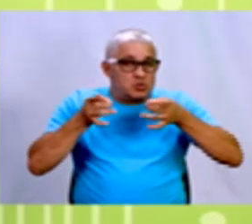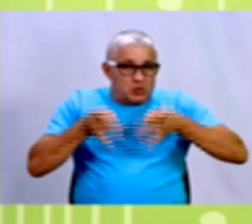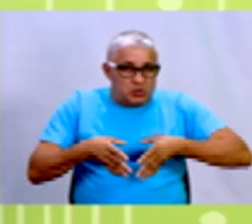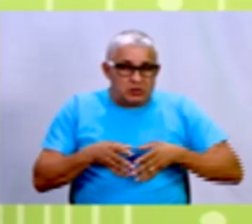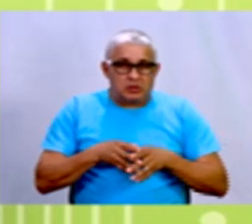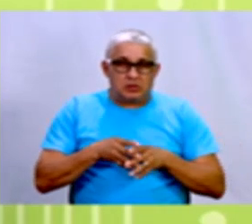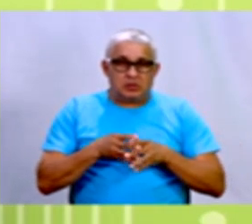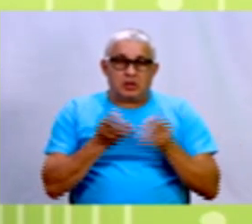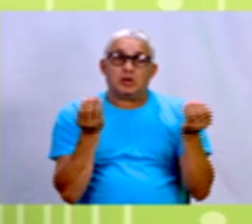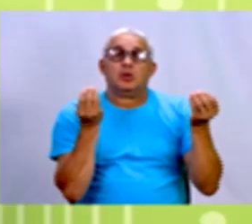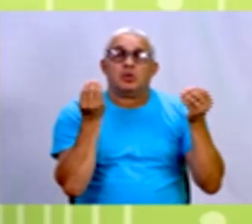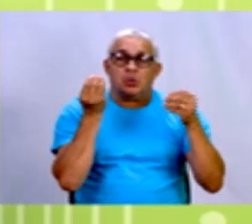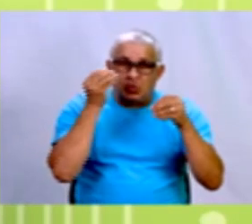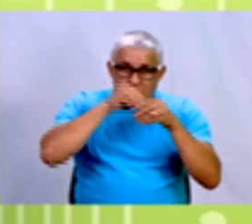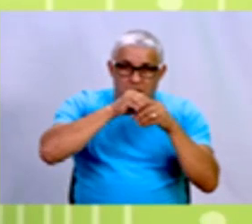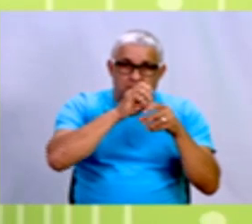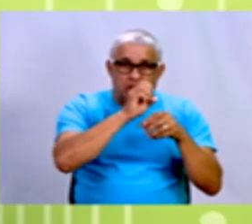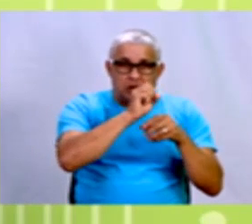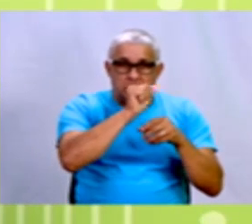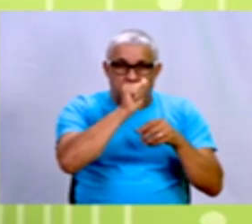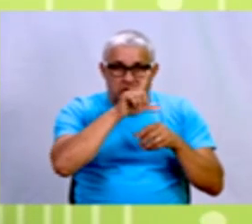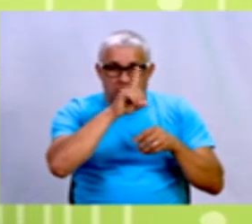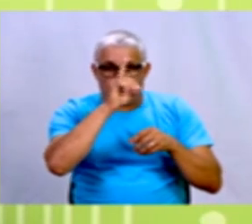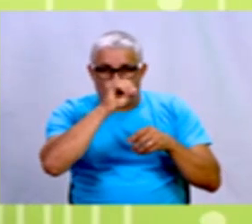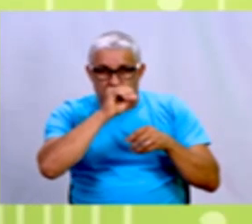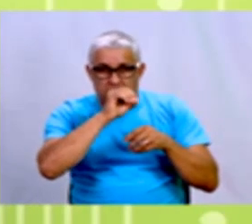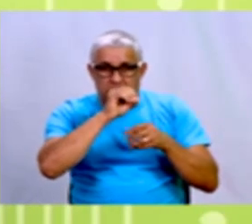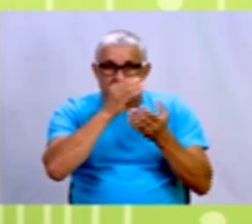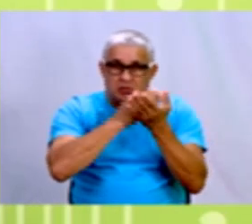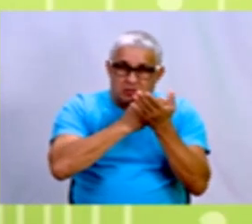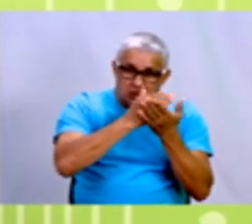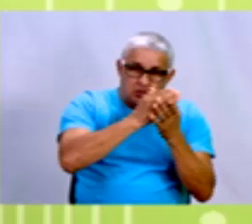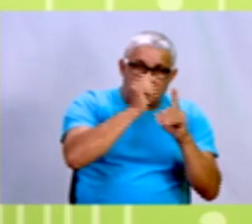já entra como saldo inicial do mês seguinte, tá?